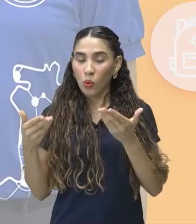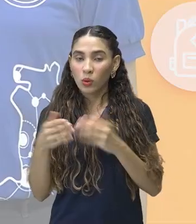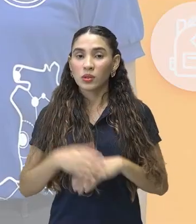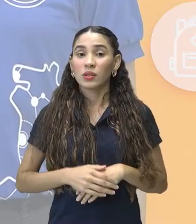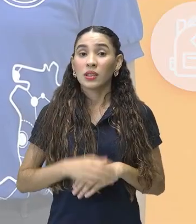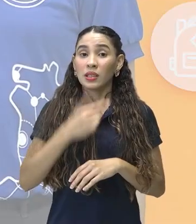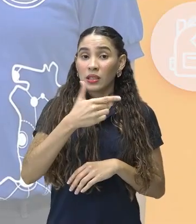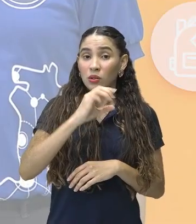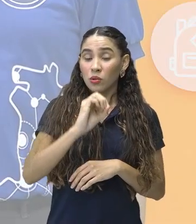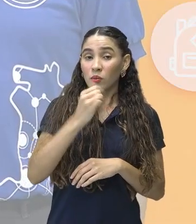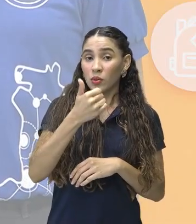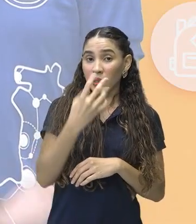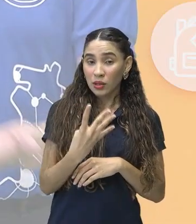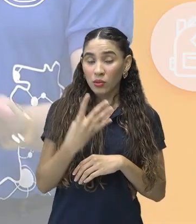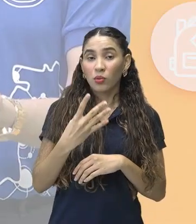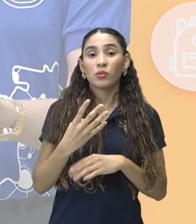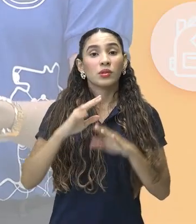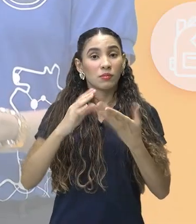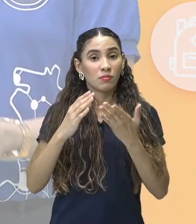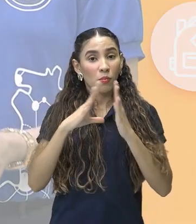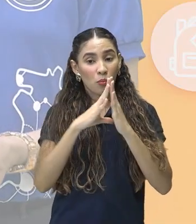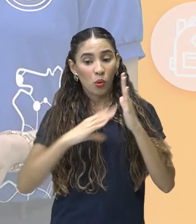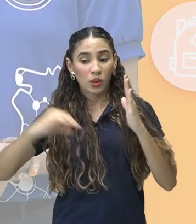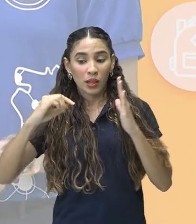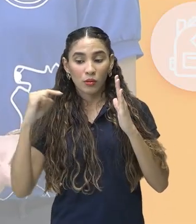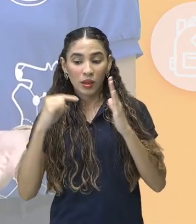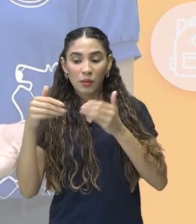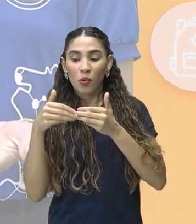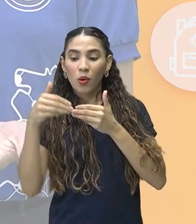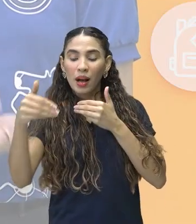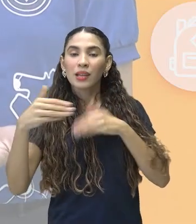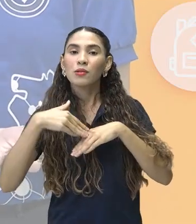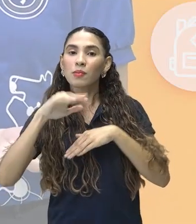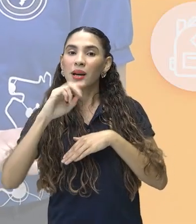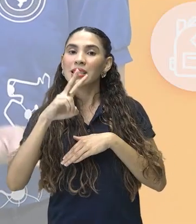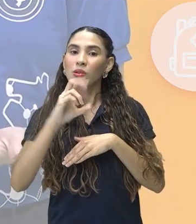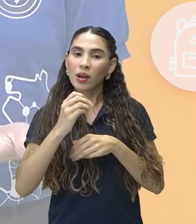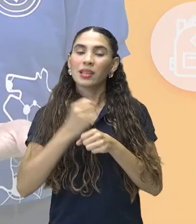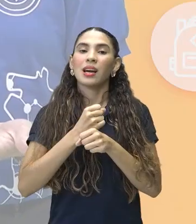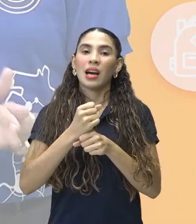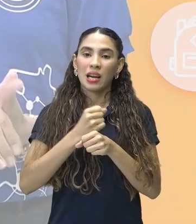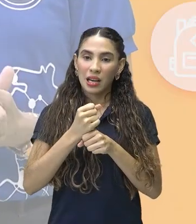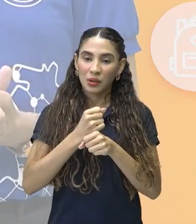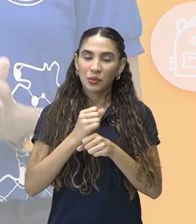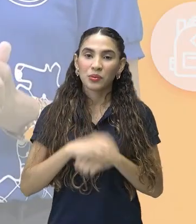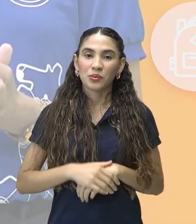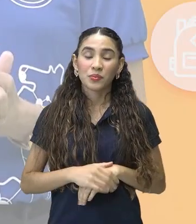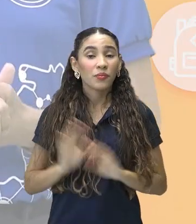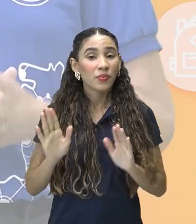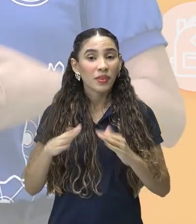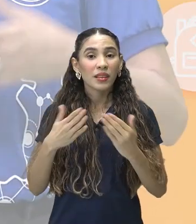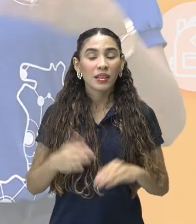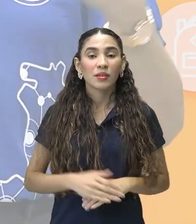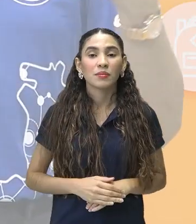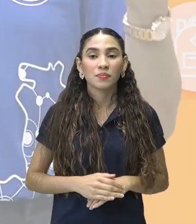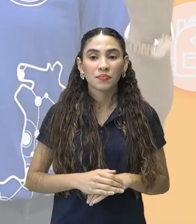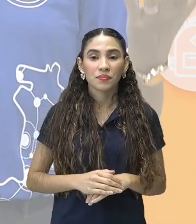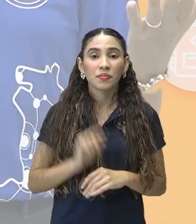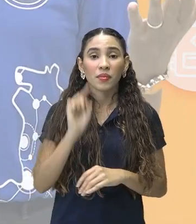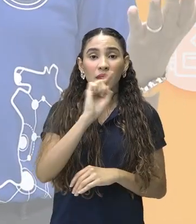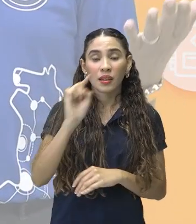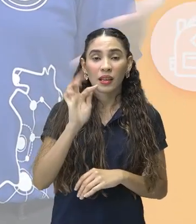e em 2014, este modelo foi prorrogado por mais 50 anos. E aí, as